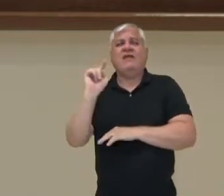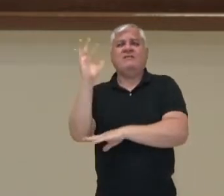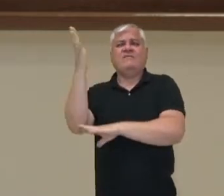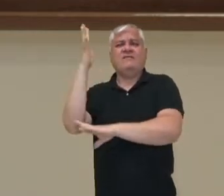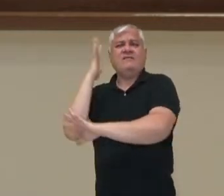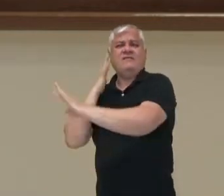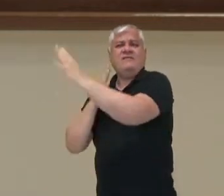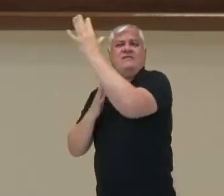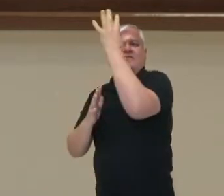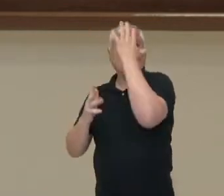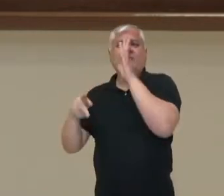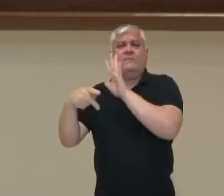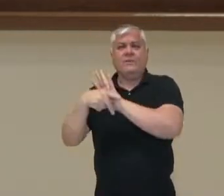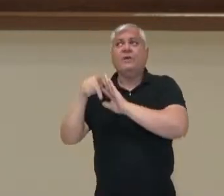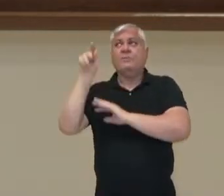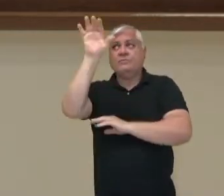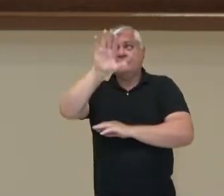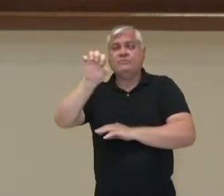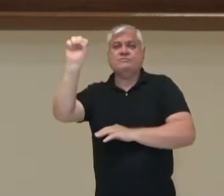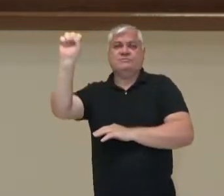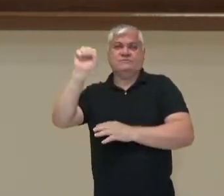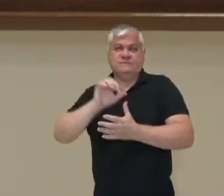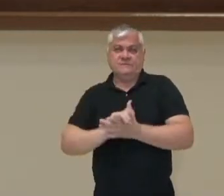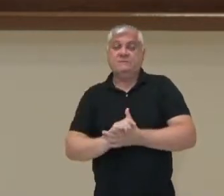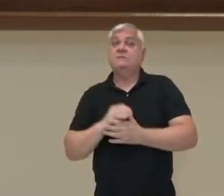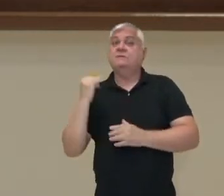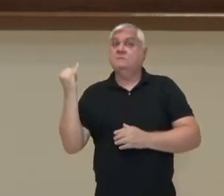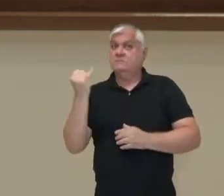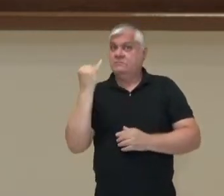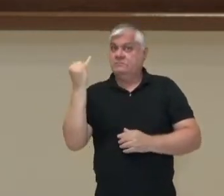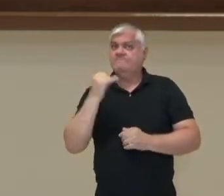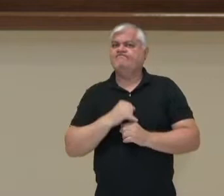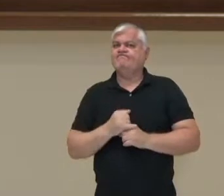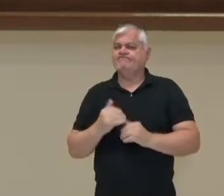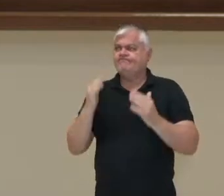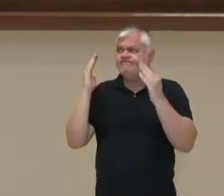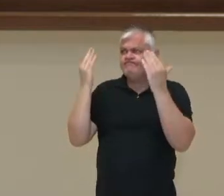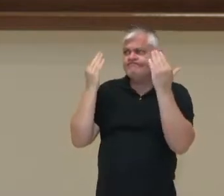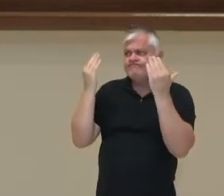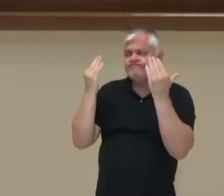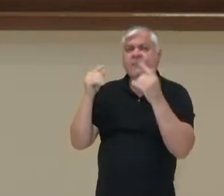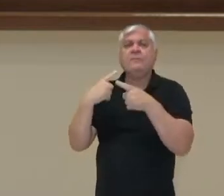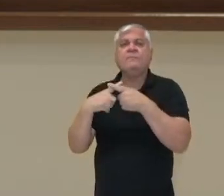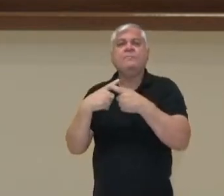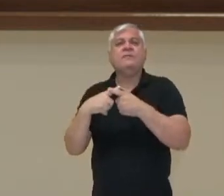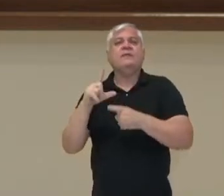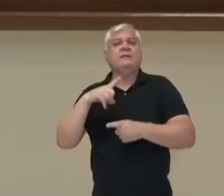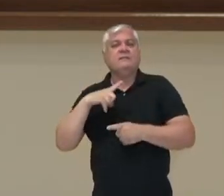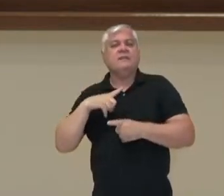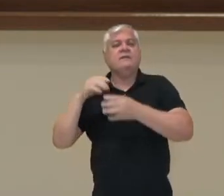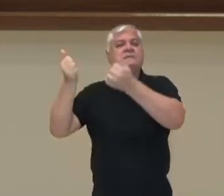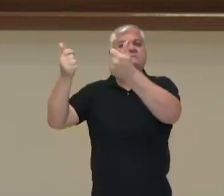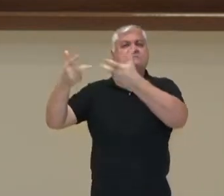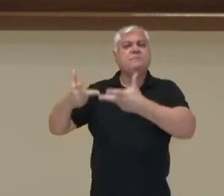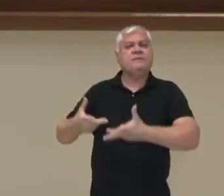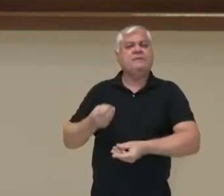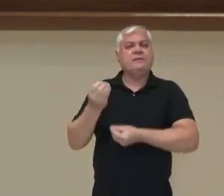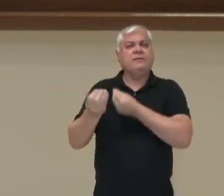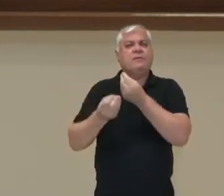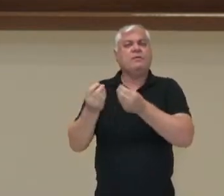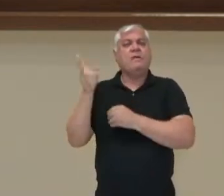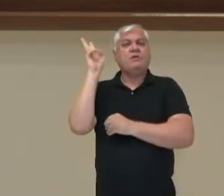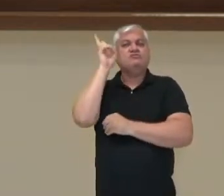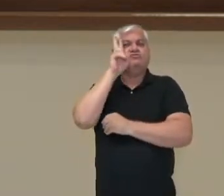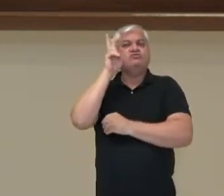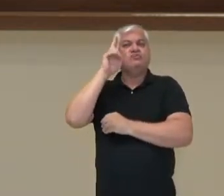vegetação presente na região sudeste? É importantíssimo analisar esse fator porque ele explica a questão histórica